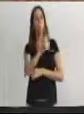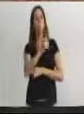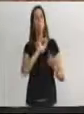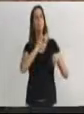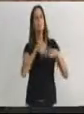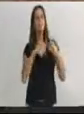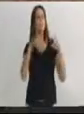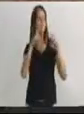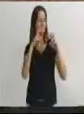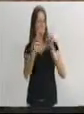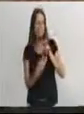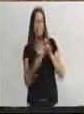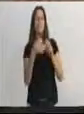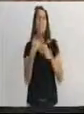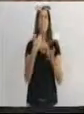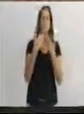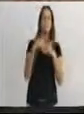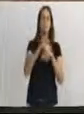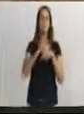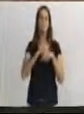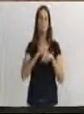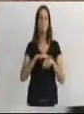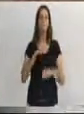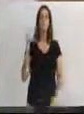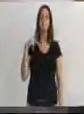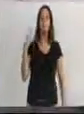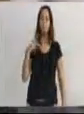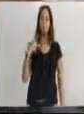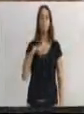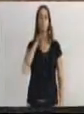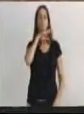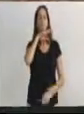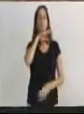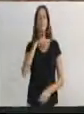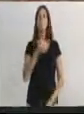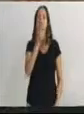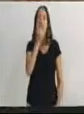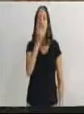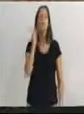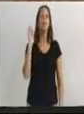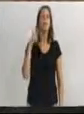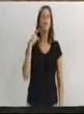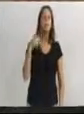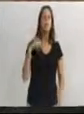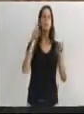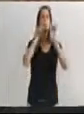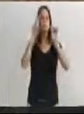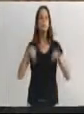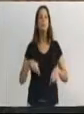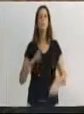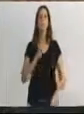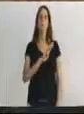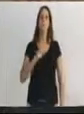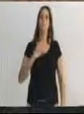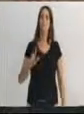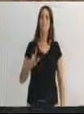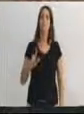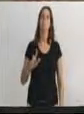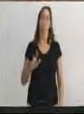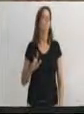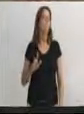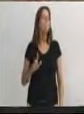aqui conversamos a política de bem estar dos servidores de blumenau está uma